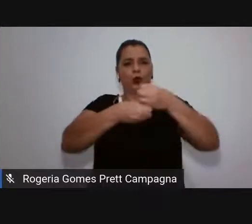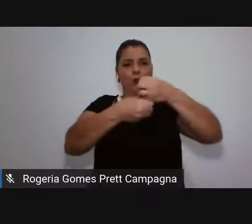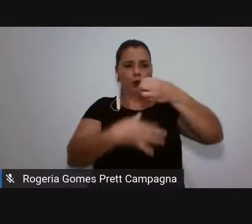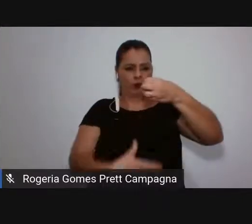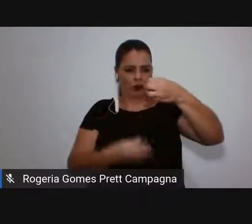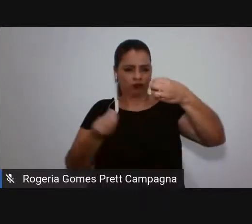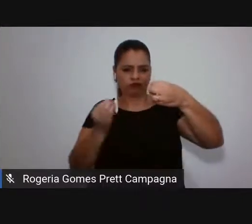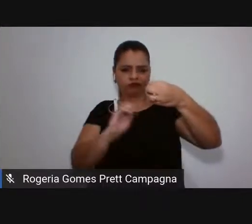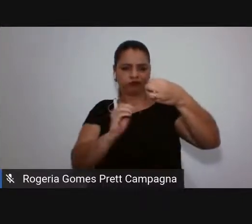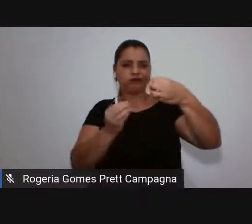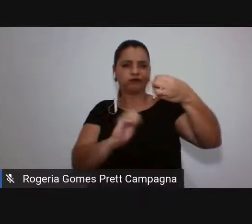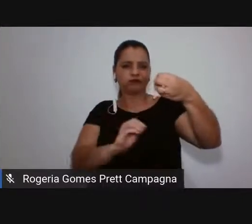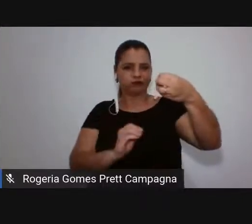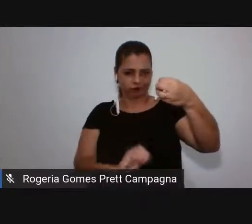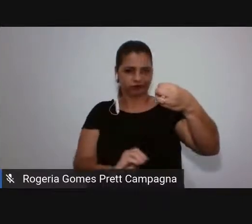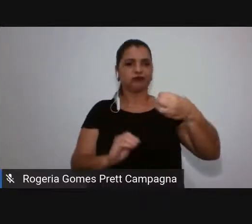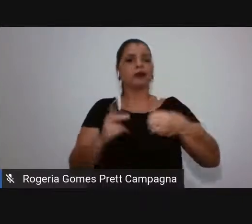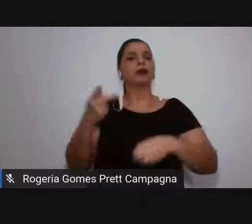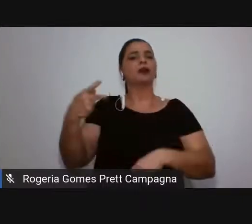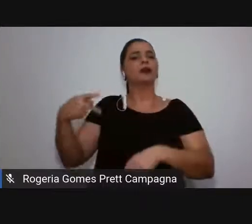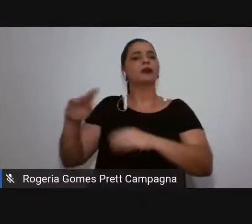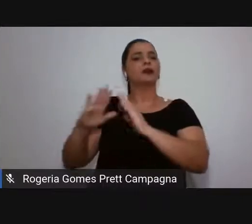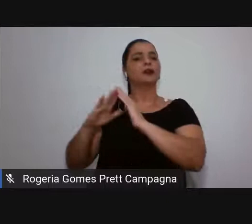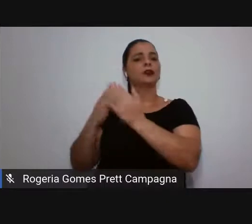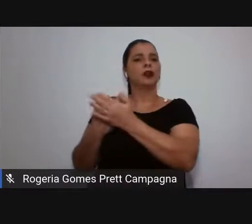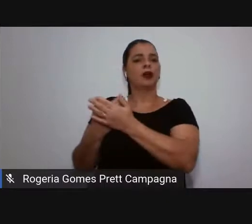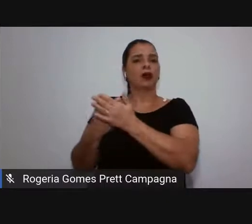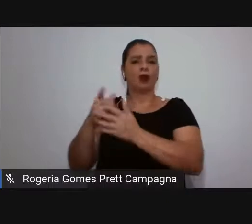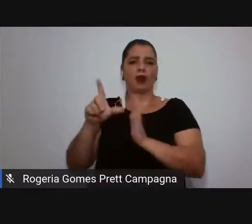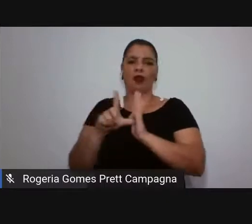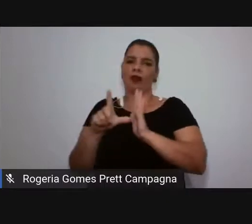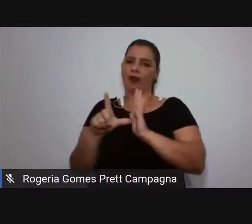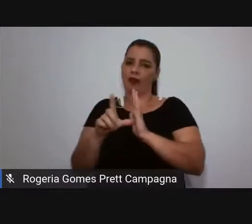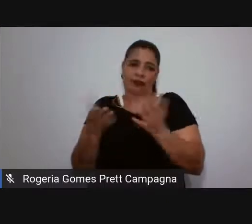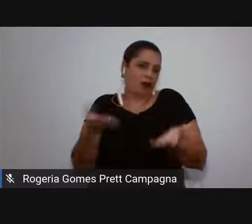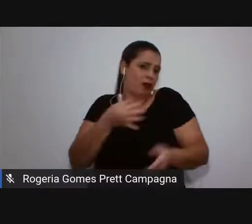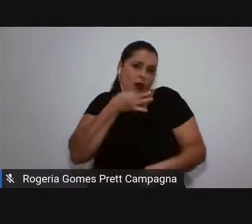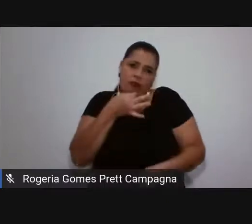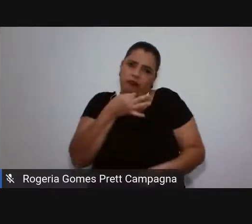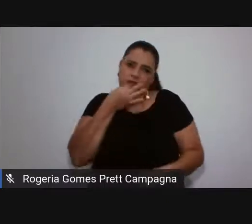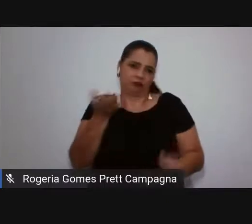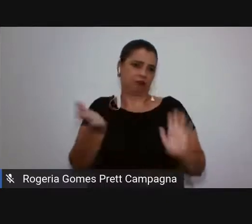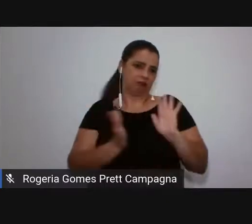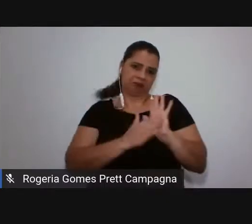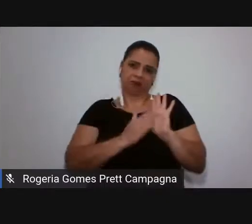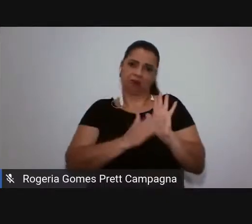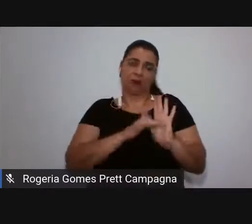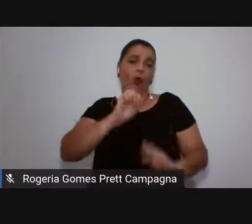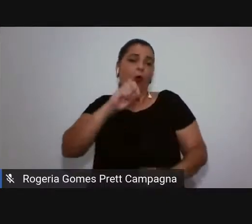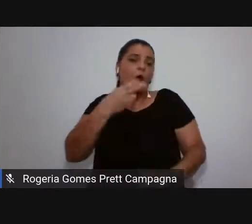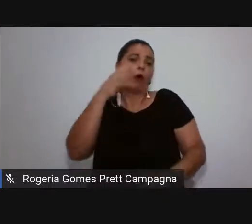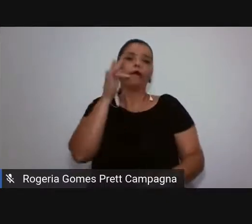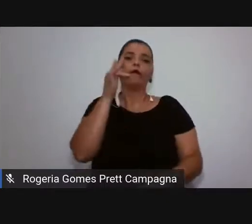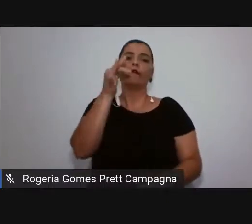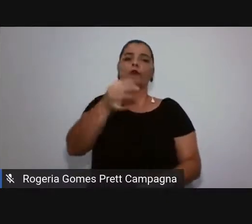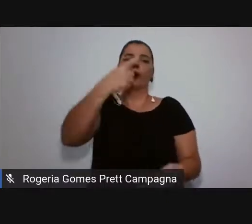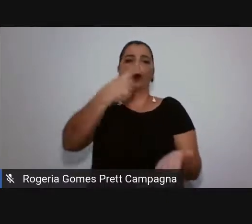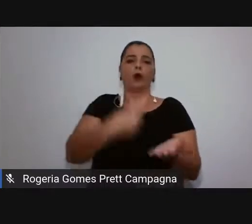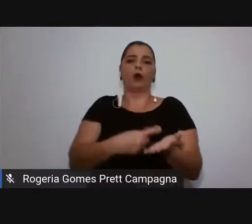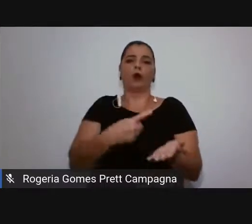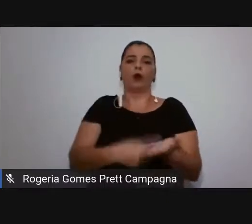está acontecendo lá na sua escola em Linhares. Enfim, é uma sugestão. Ou combinamos com o Samuel de,